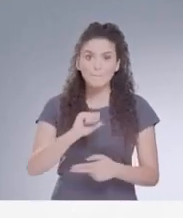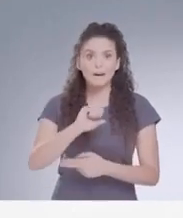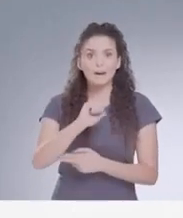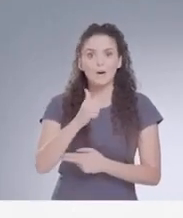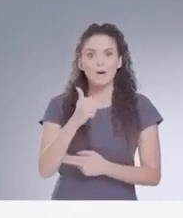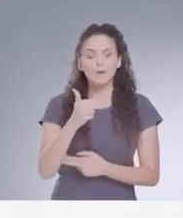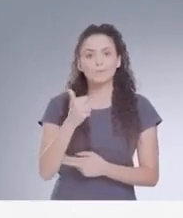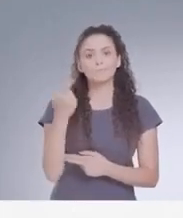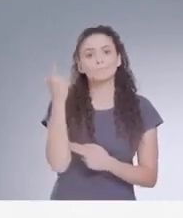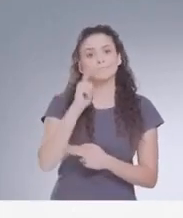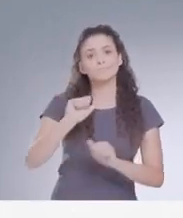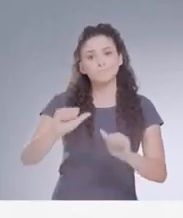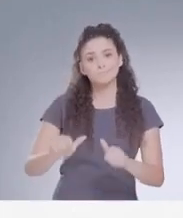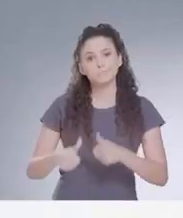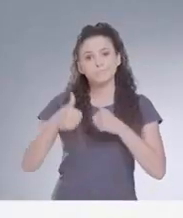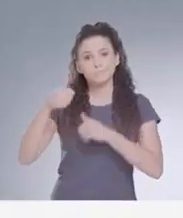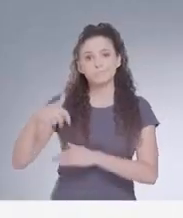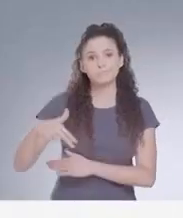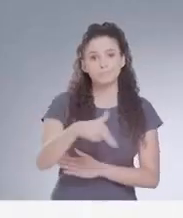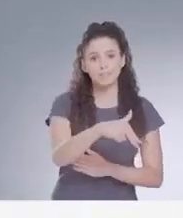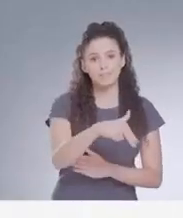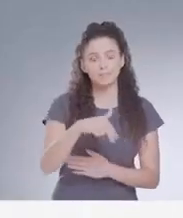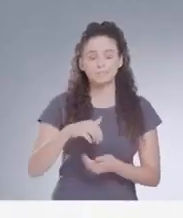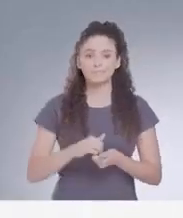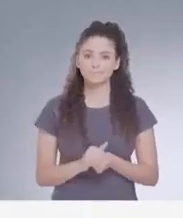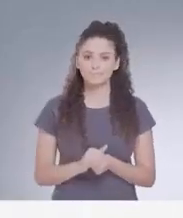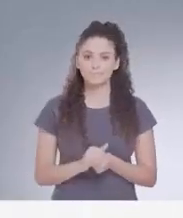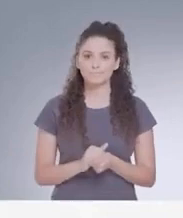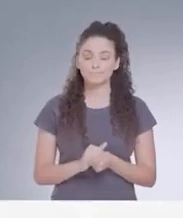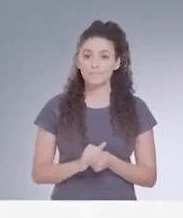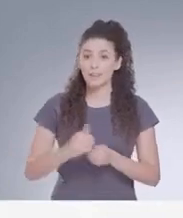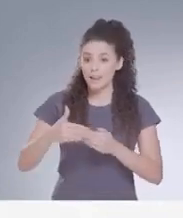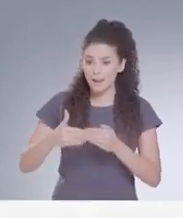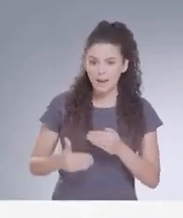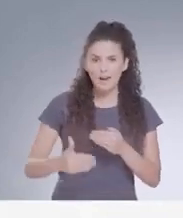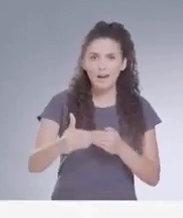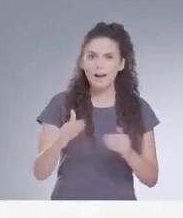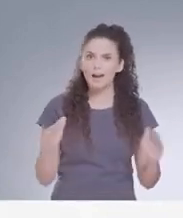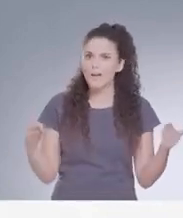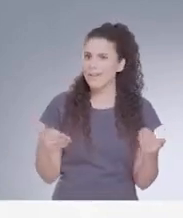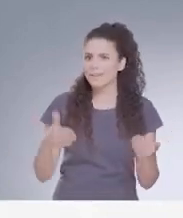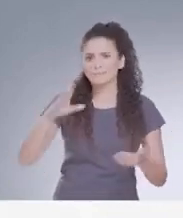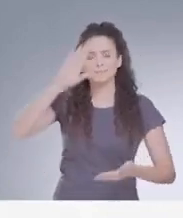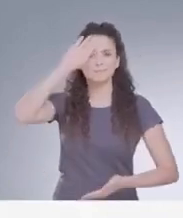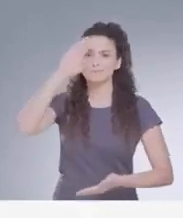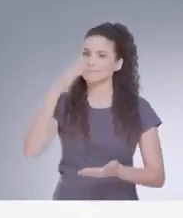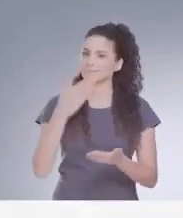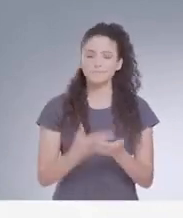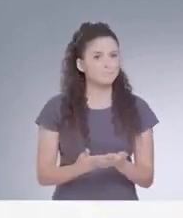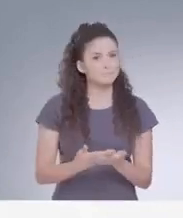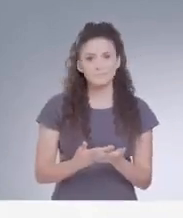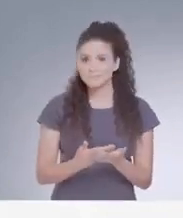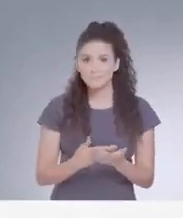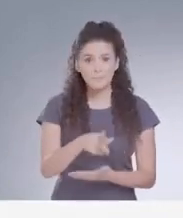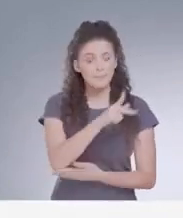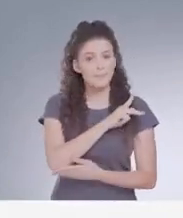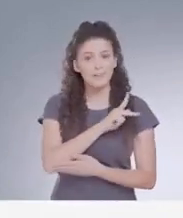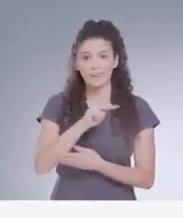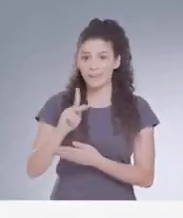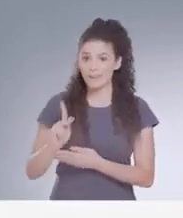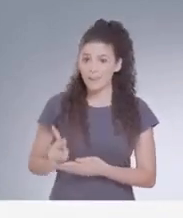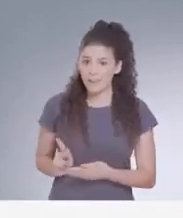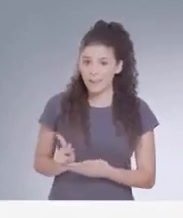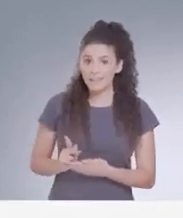de 11 cirurgias, pude caminhar melhor. Tanto tempo depois, é inacreditável ver